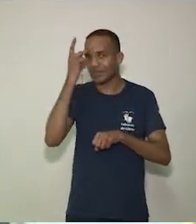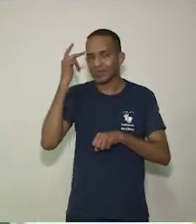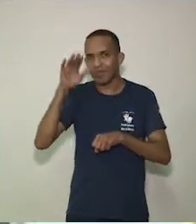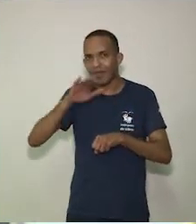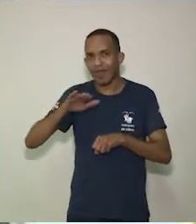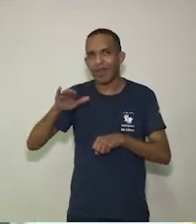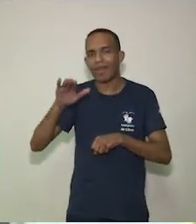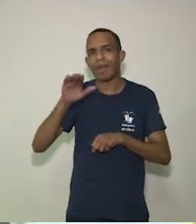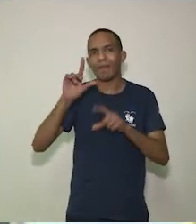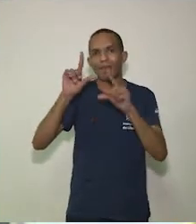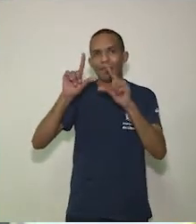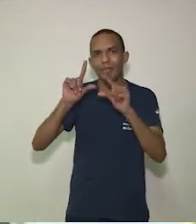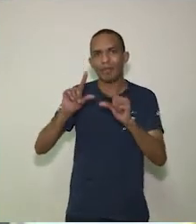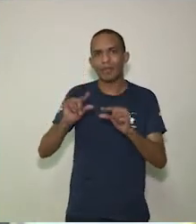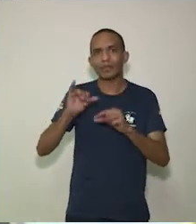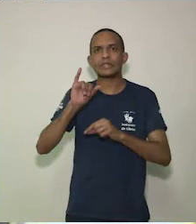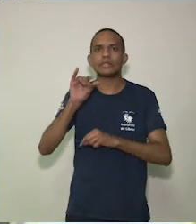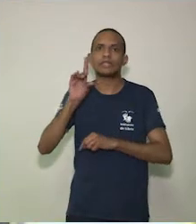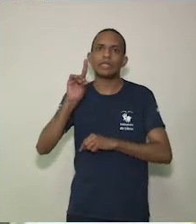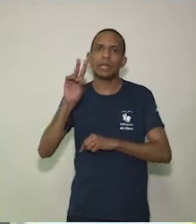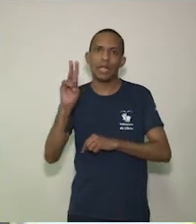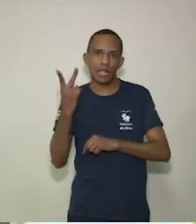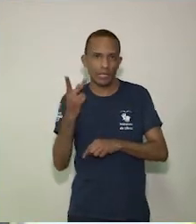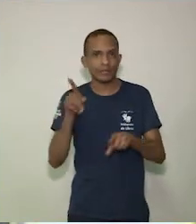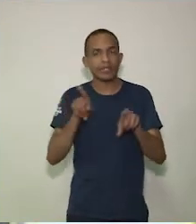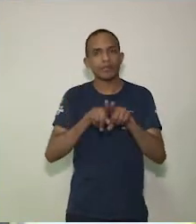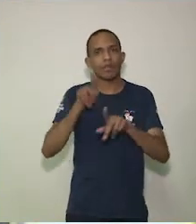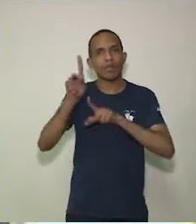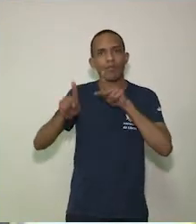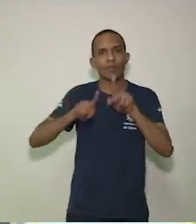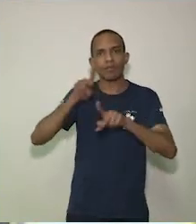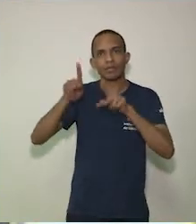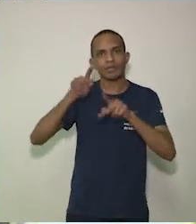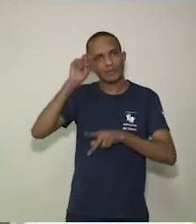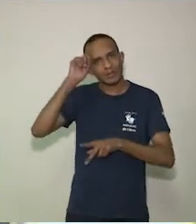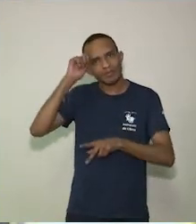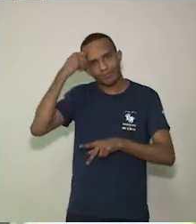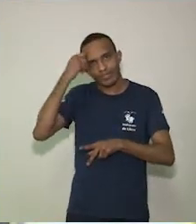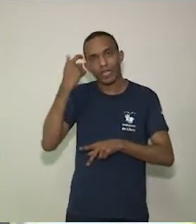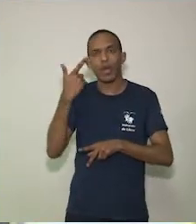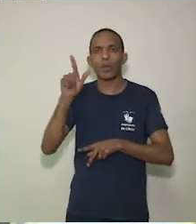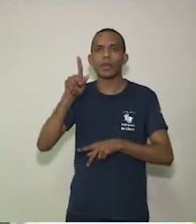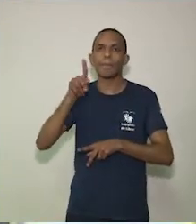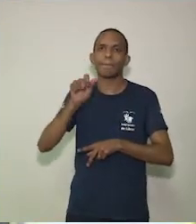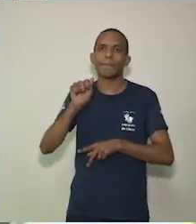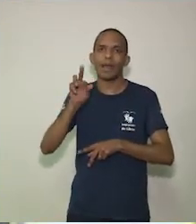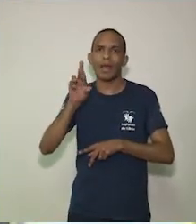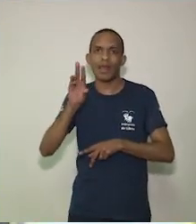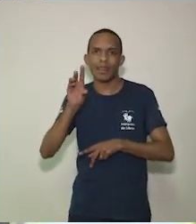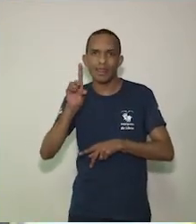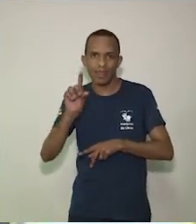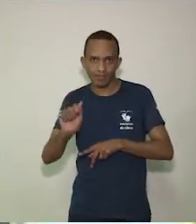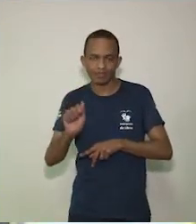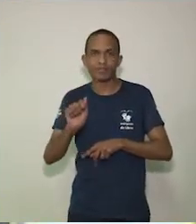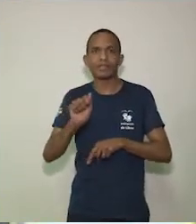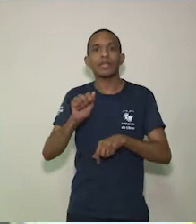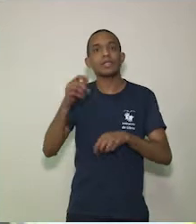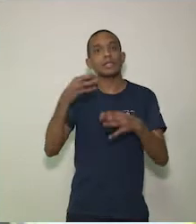menores índices de IDH e a população preta e parda da cidade de São